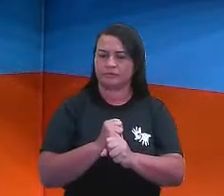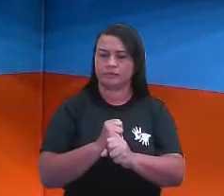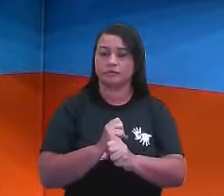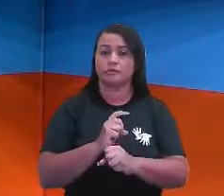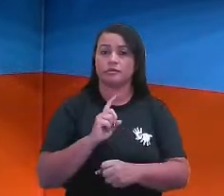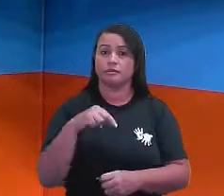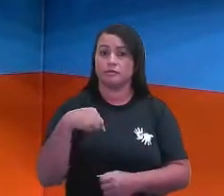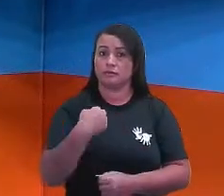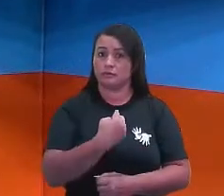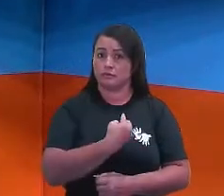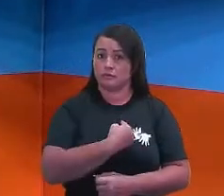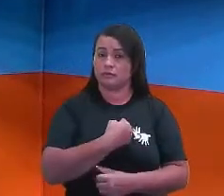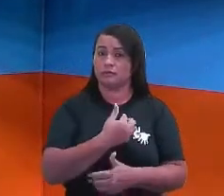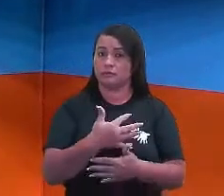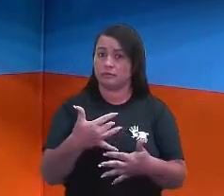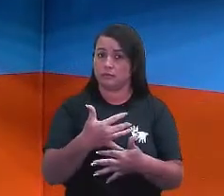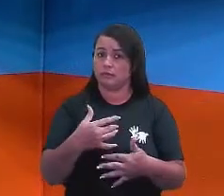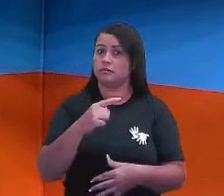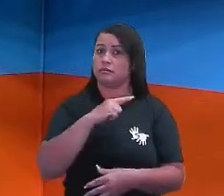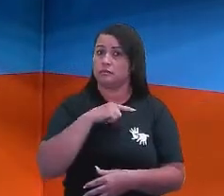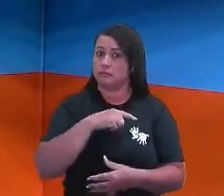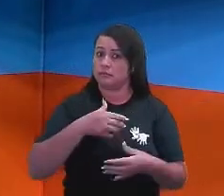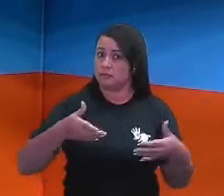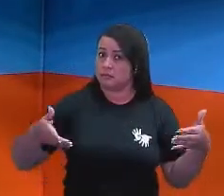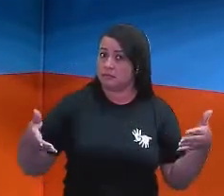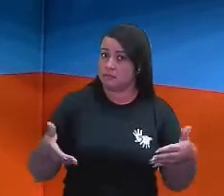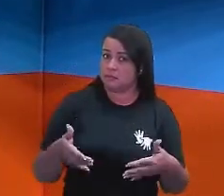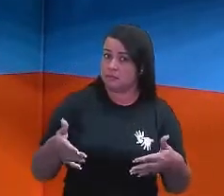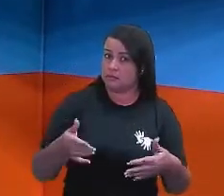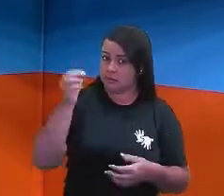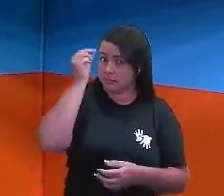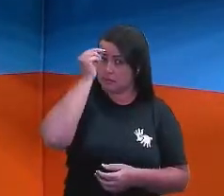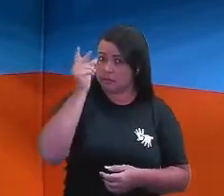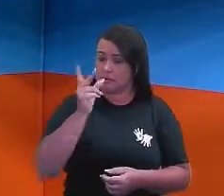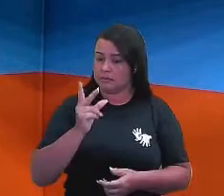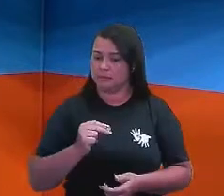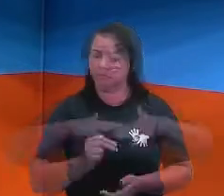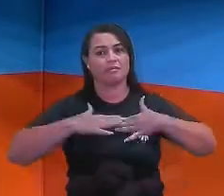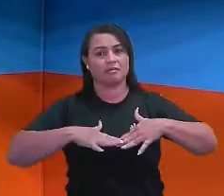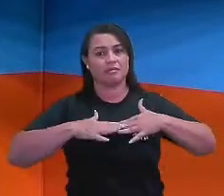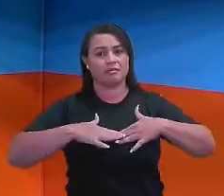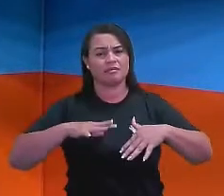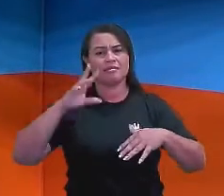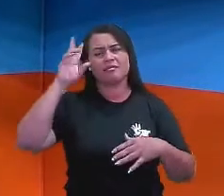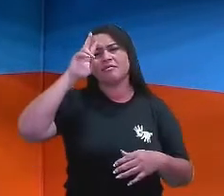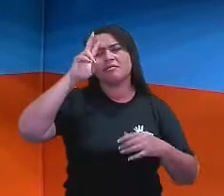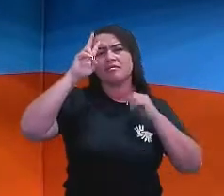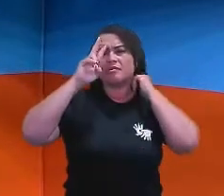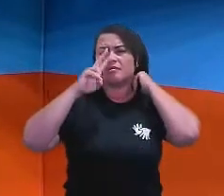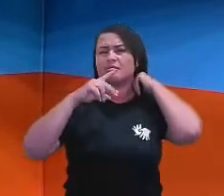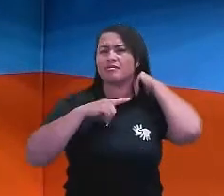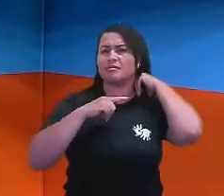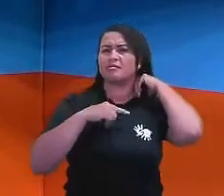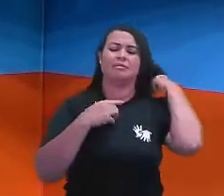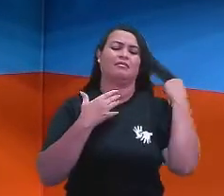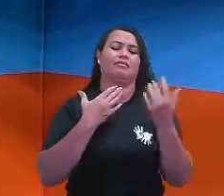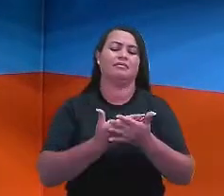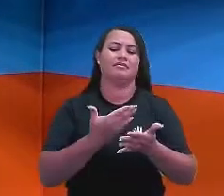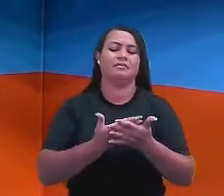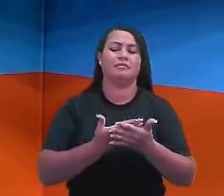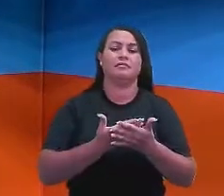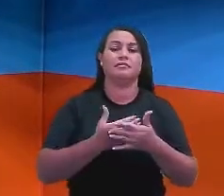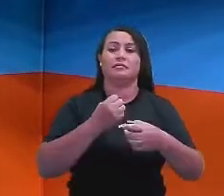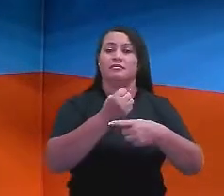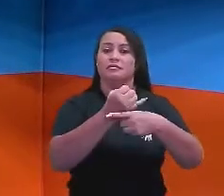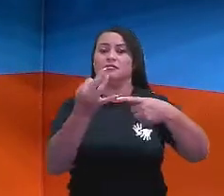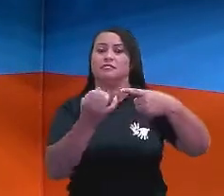o nosso município possui hoje, tá? Então, se liga aí. Lembram lá que na aula de frações a gente trouxe